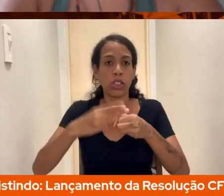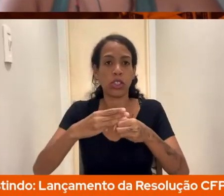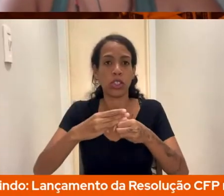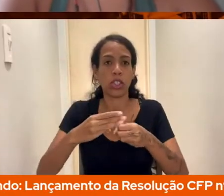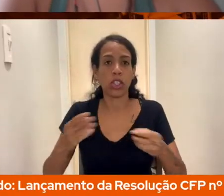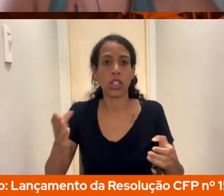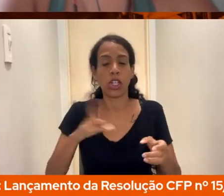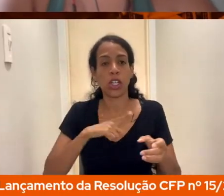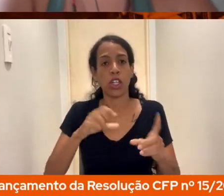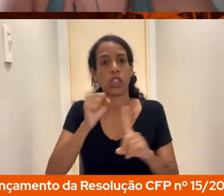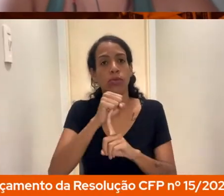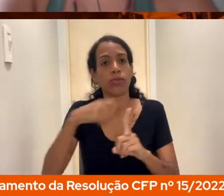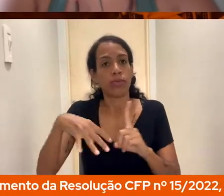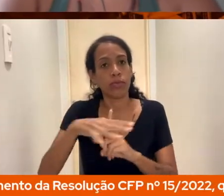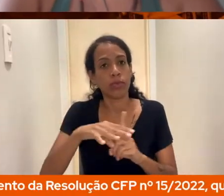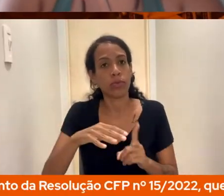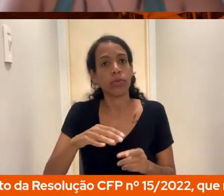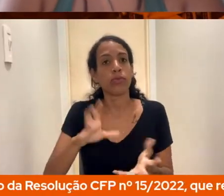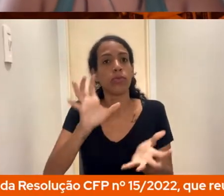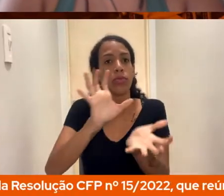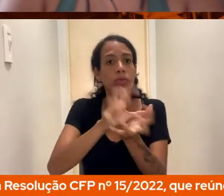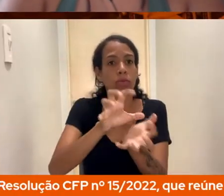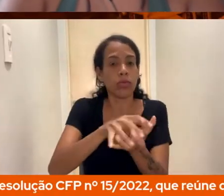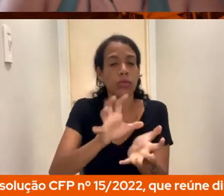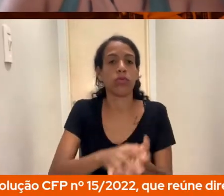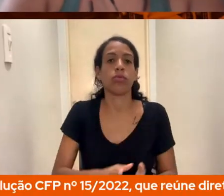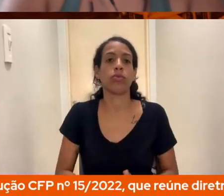Atendimento Socioeducativo do Recife.